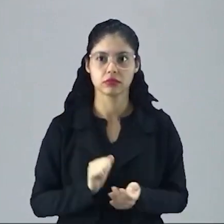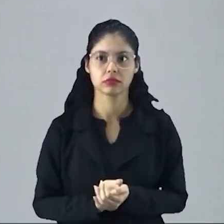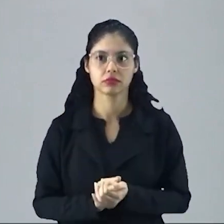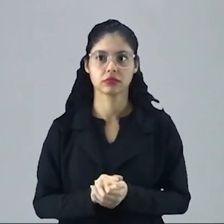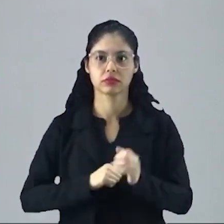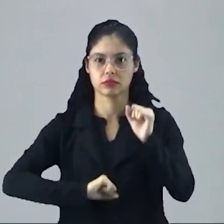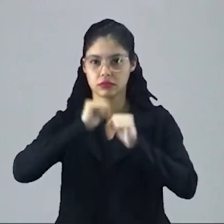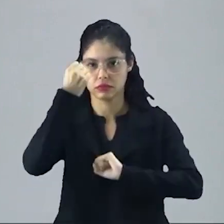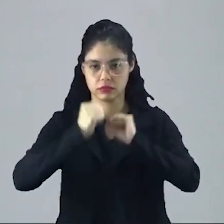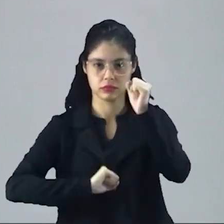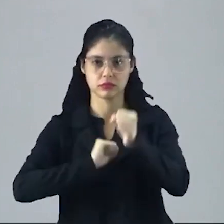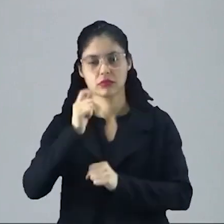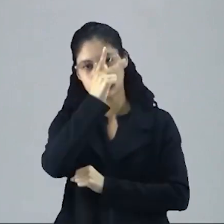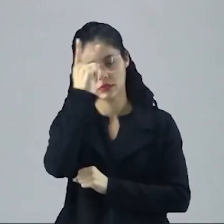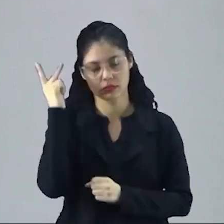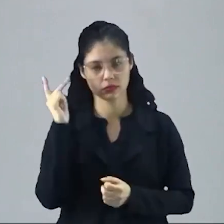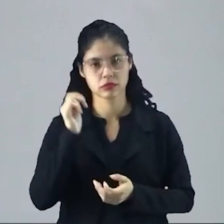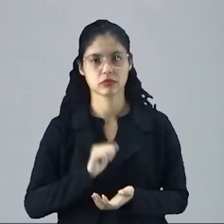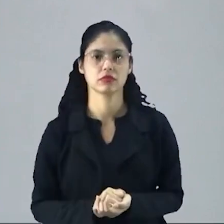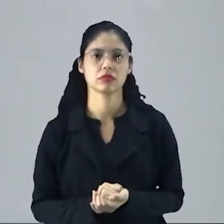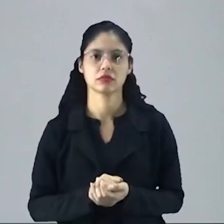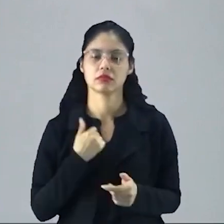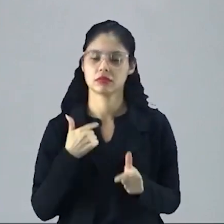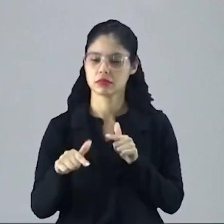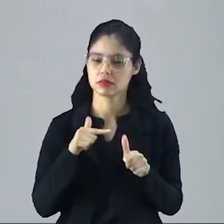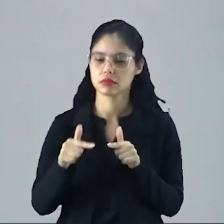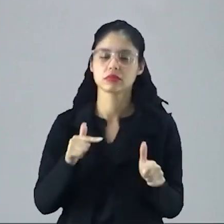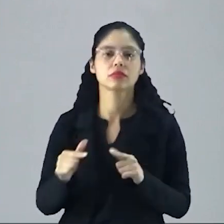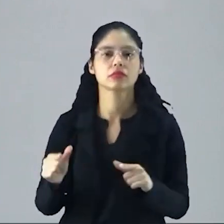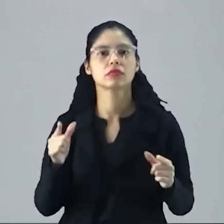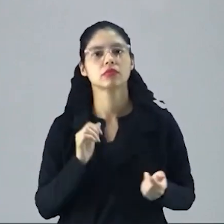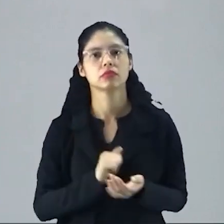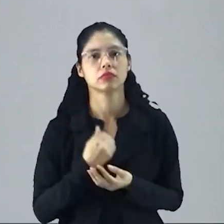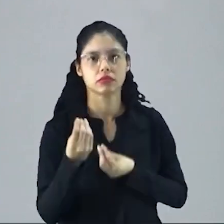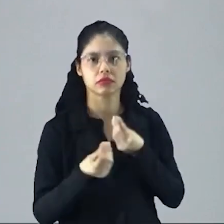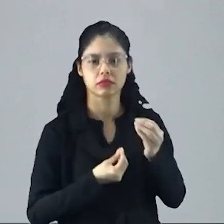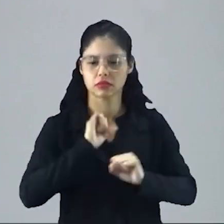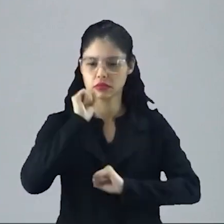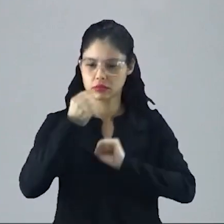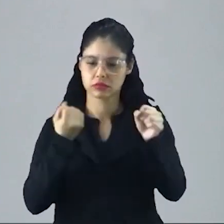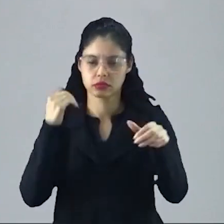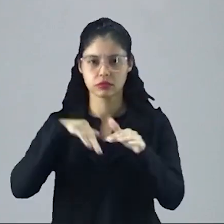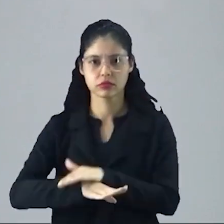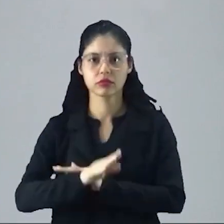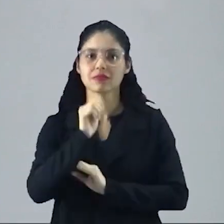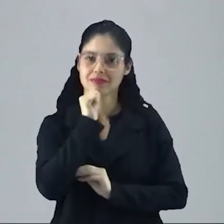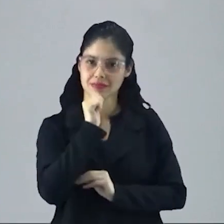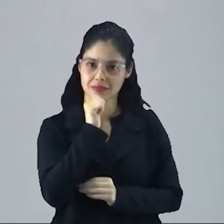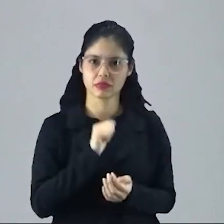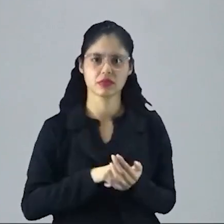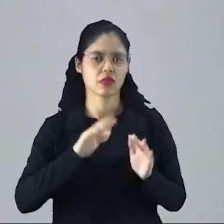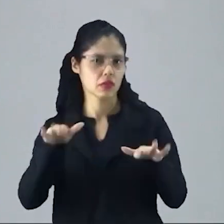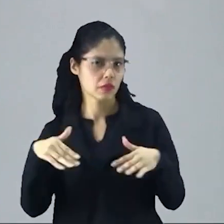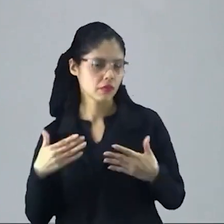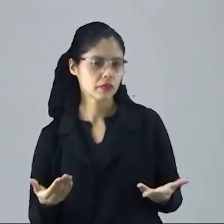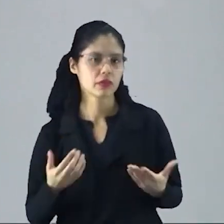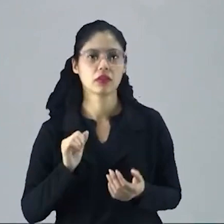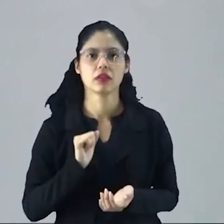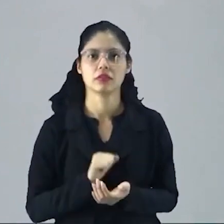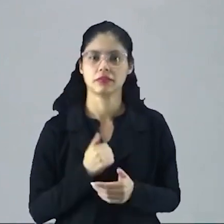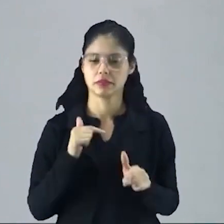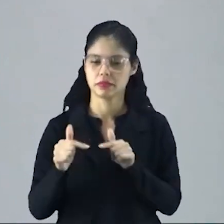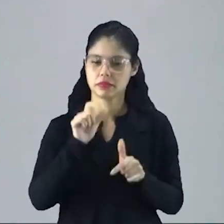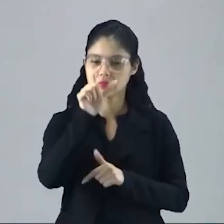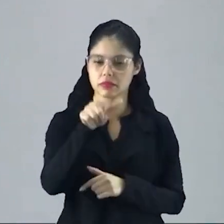das fábricas, dos operários, como esses operários são tratados dentro das fábricas, que tipos de